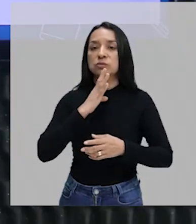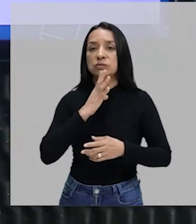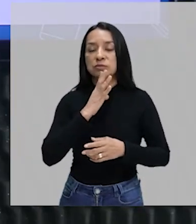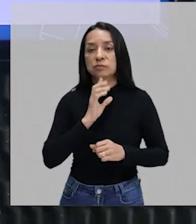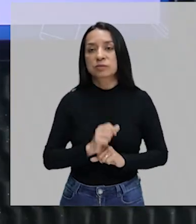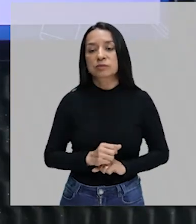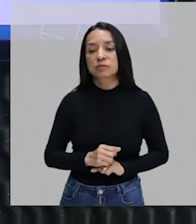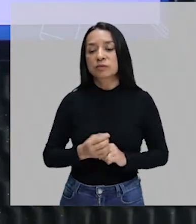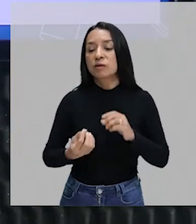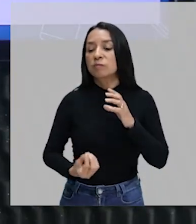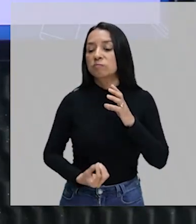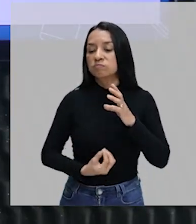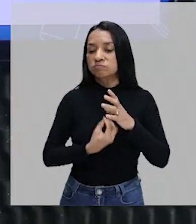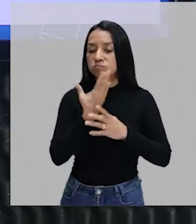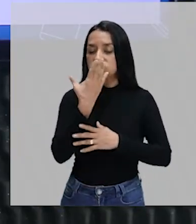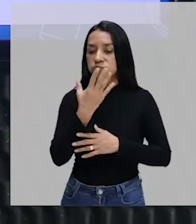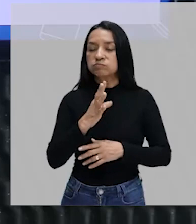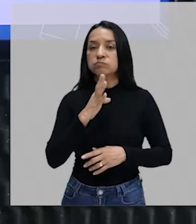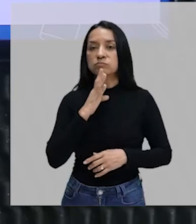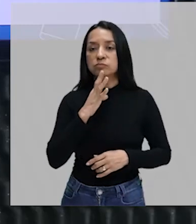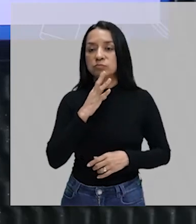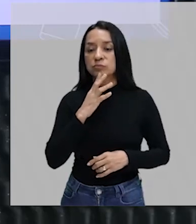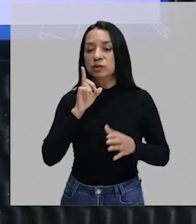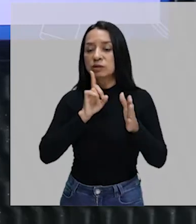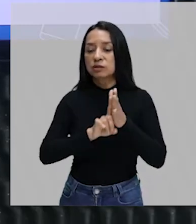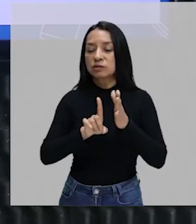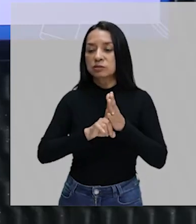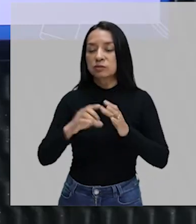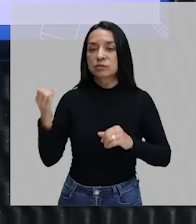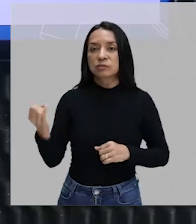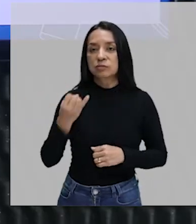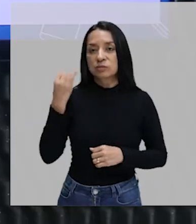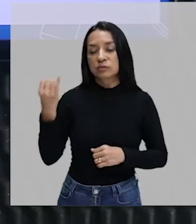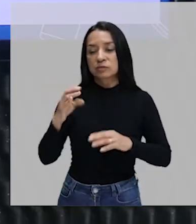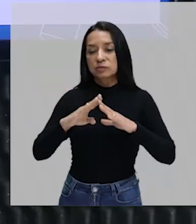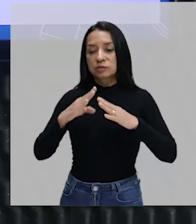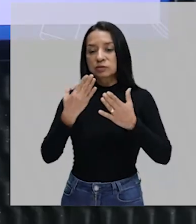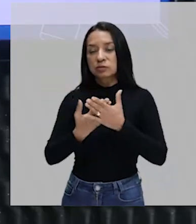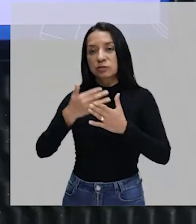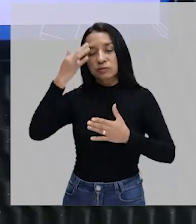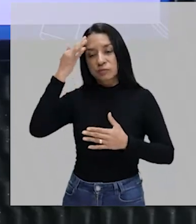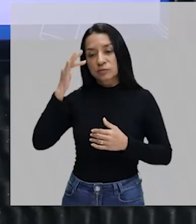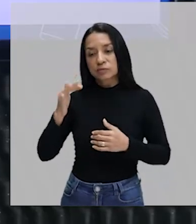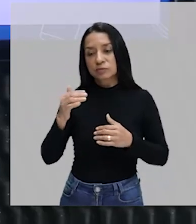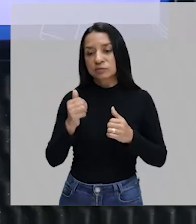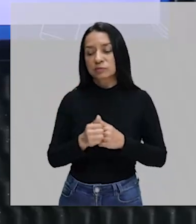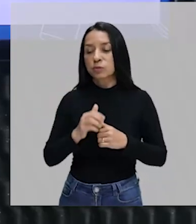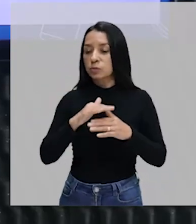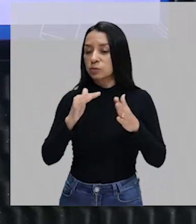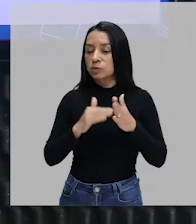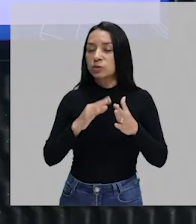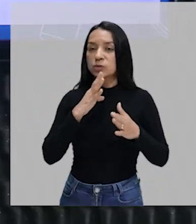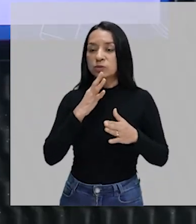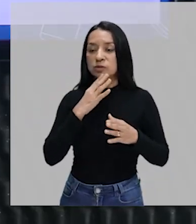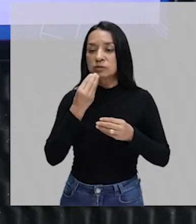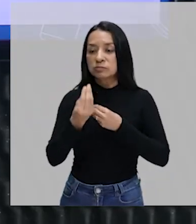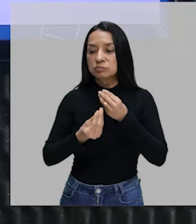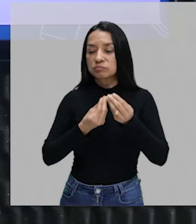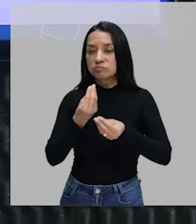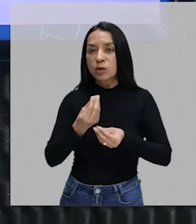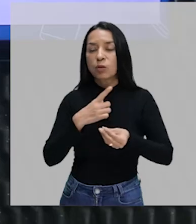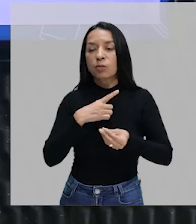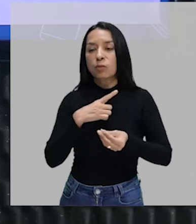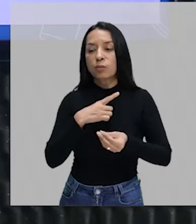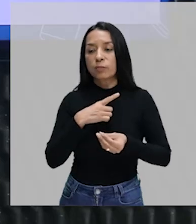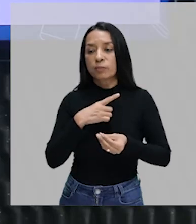a fonte do conhecimento. Daí essa questão ser tão importante, a escola filosófica, para a qual todo conhecimento tem como